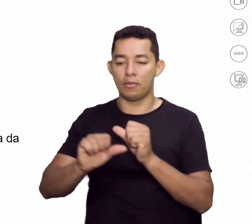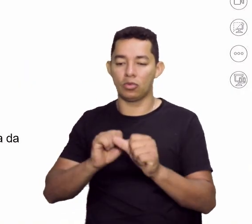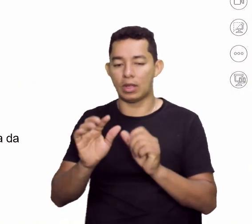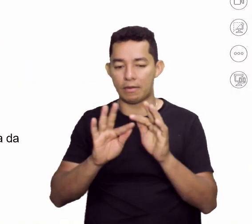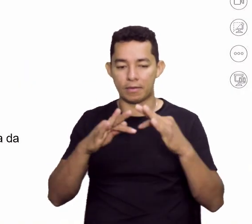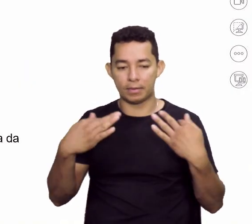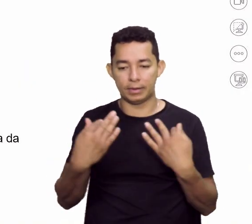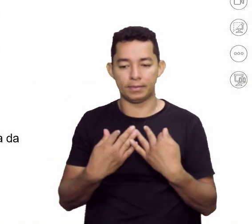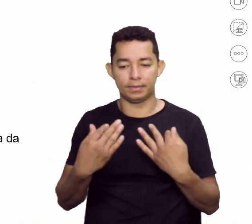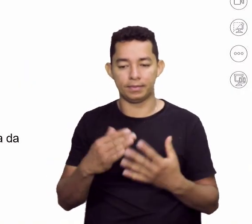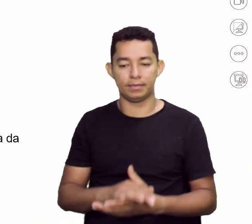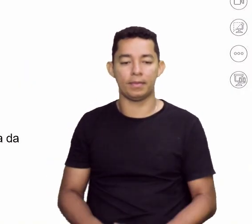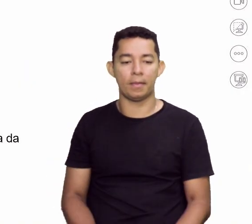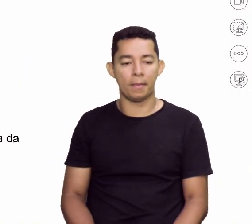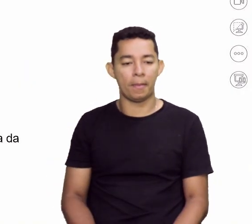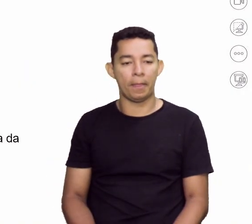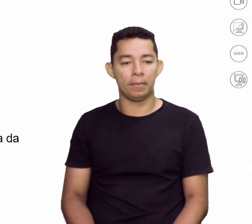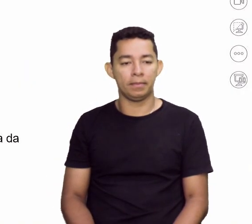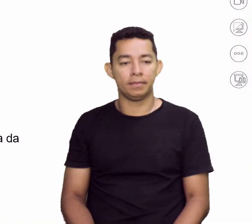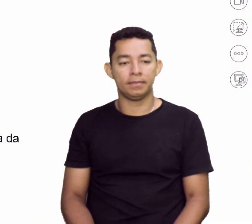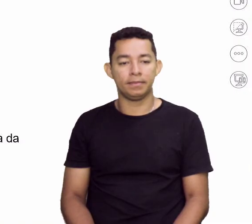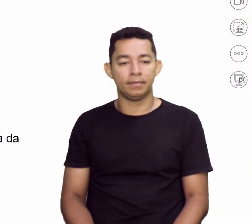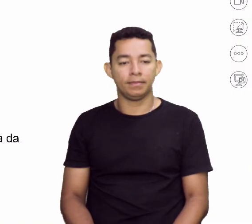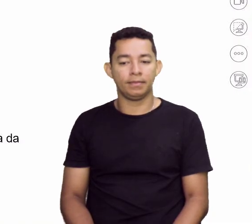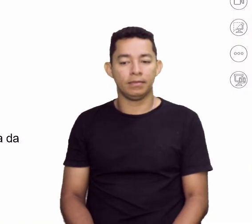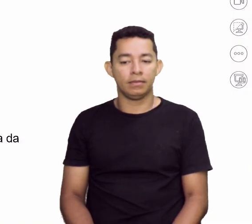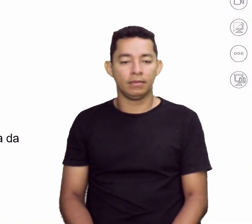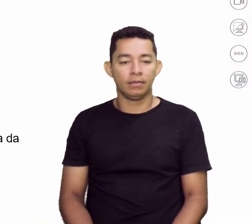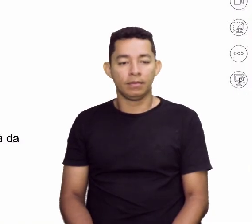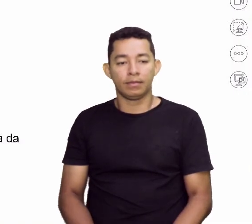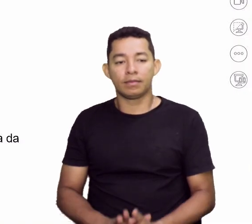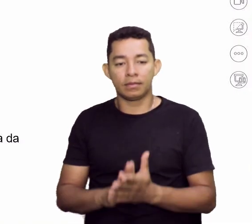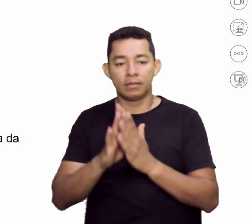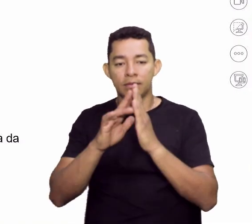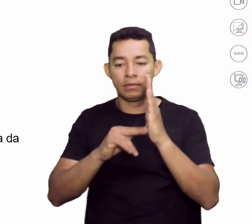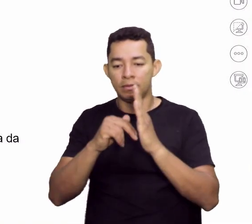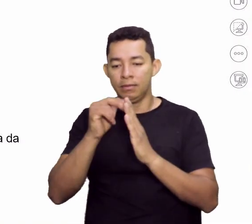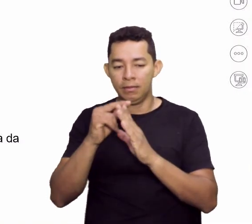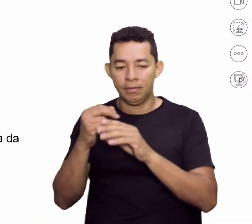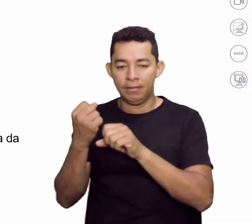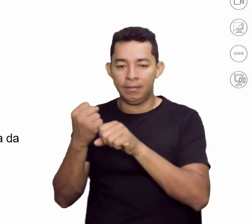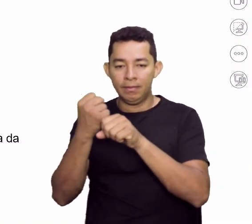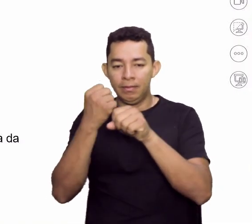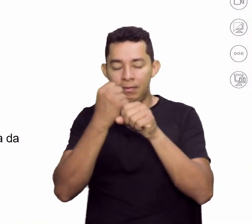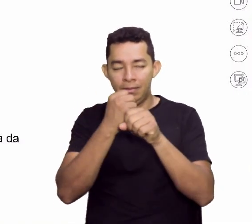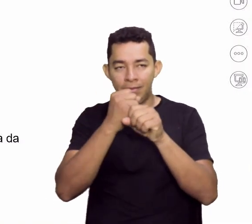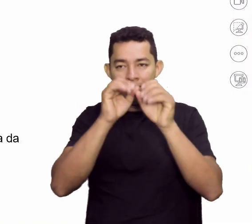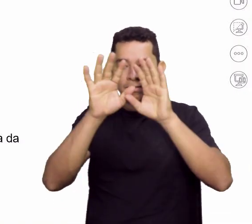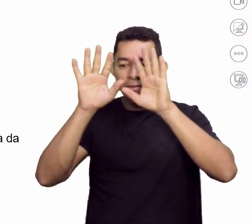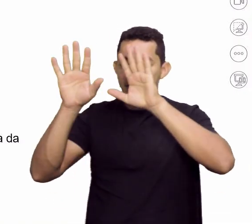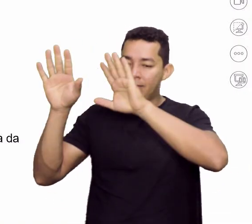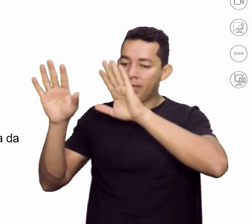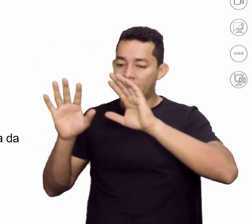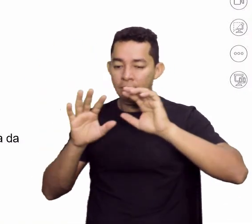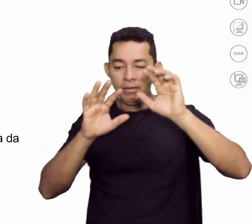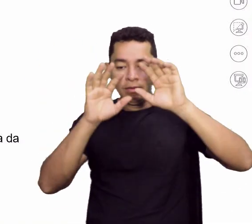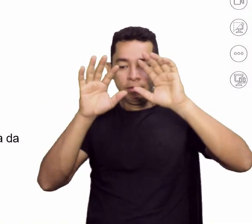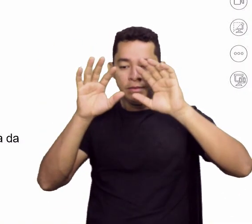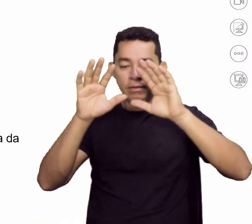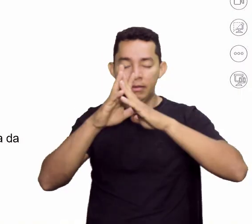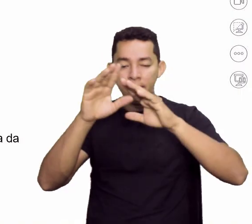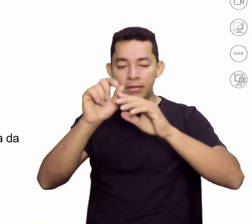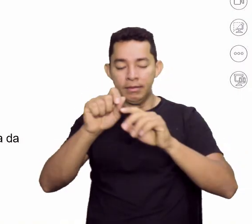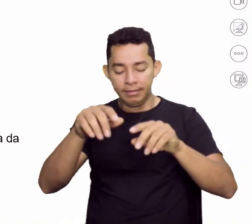Bom, as pinturas e esculturas, ao decorar as paredes e salas das